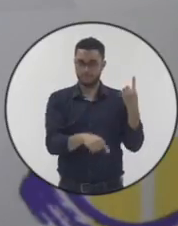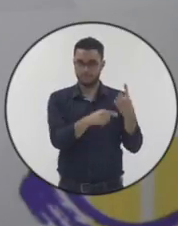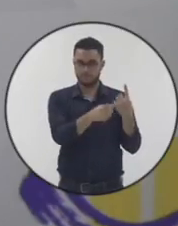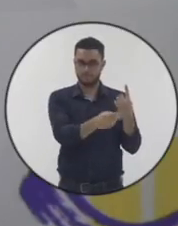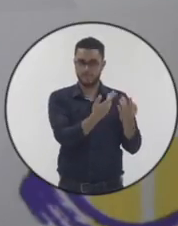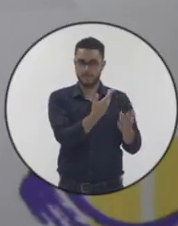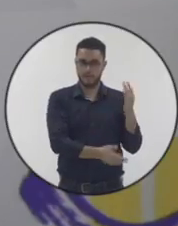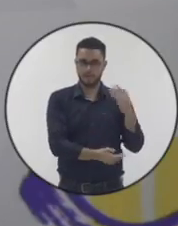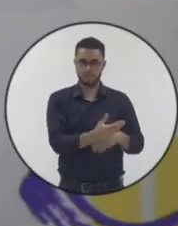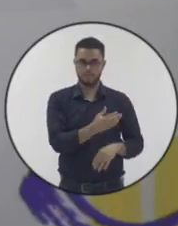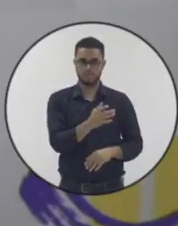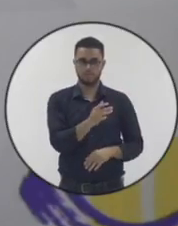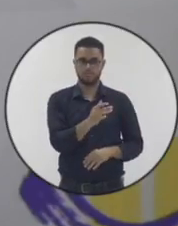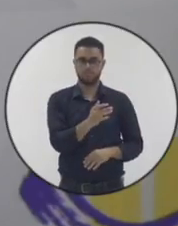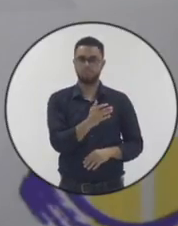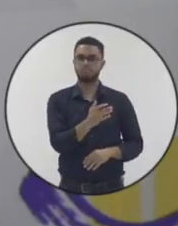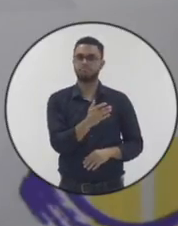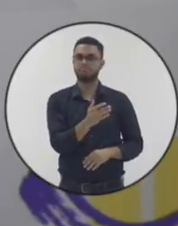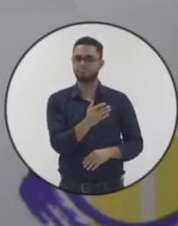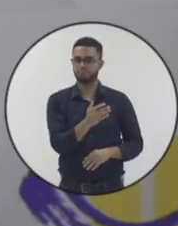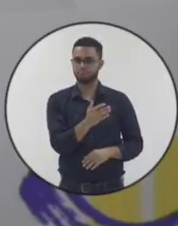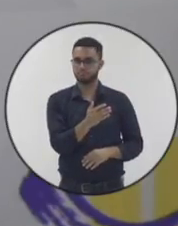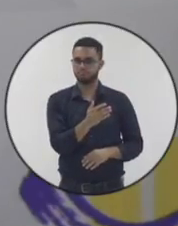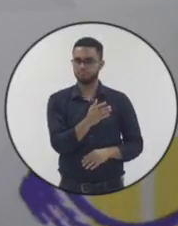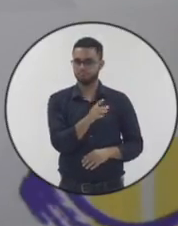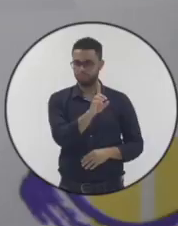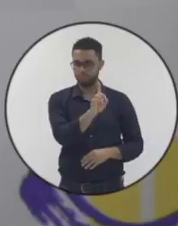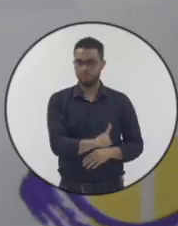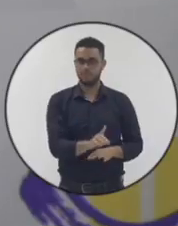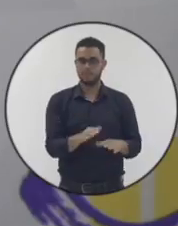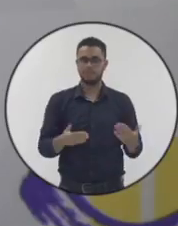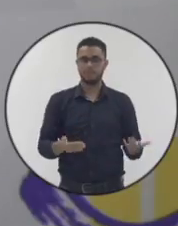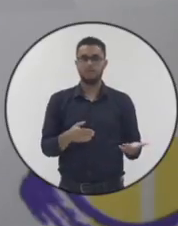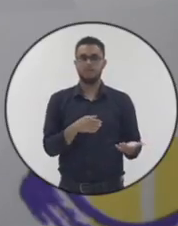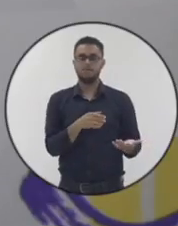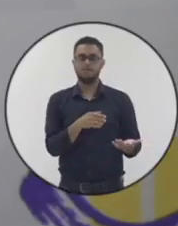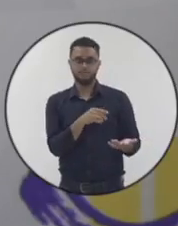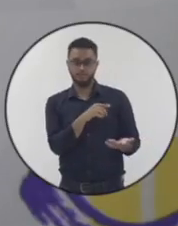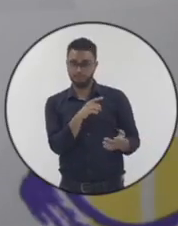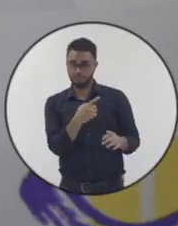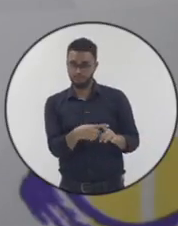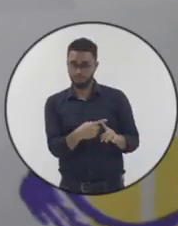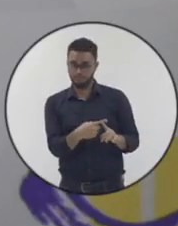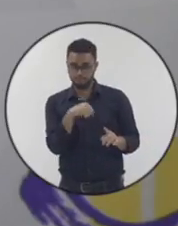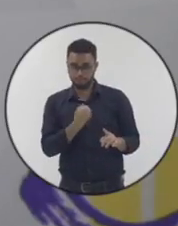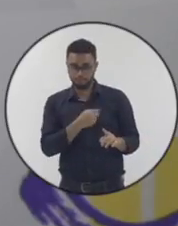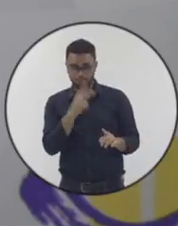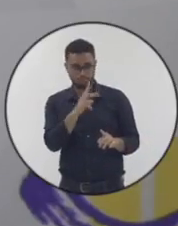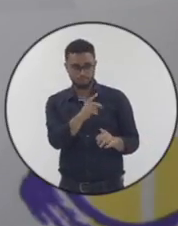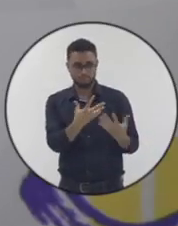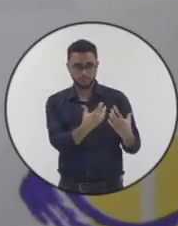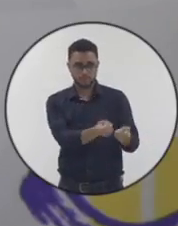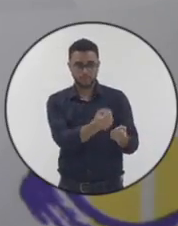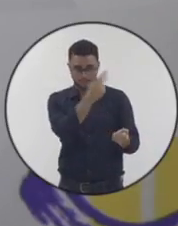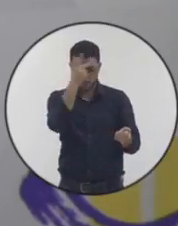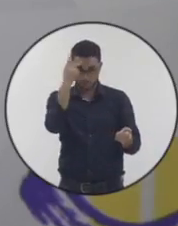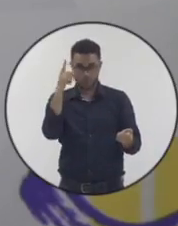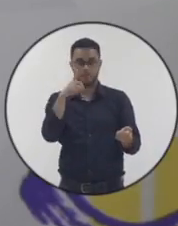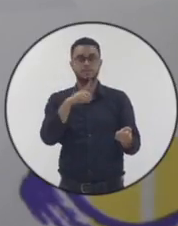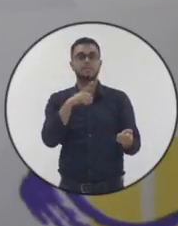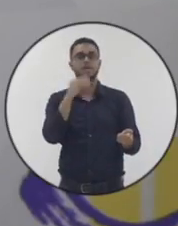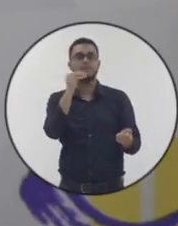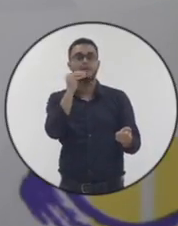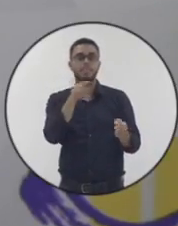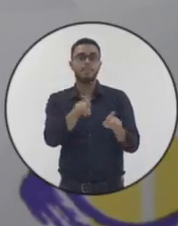Enfim, então, talvez até um pouco mais que o SUAS tenha esse caráter de acolher essa pessoa que está em vulnerabilidade e garantir esse direito que está